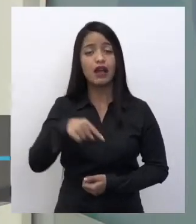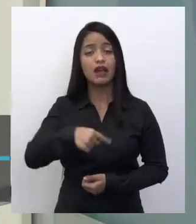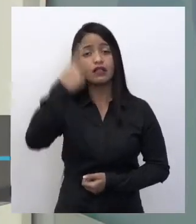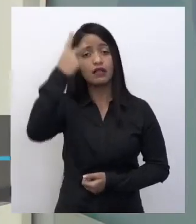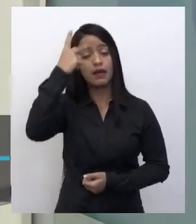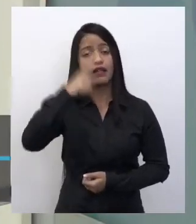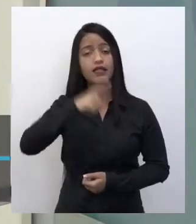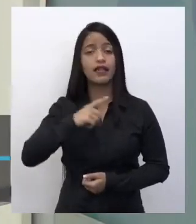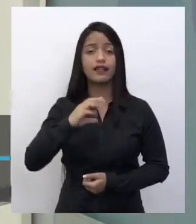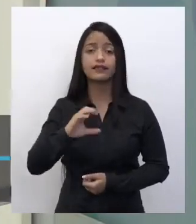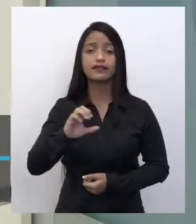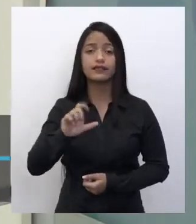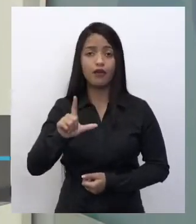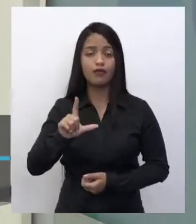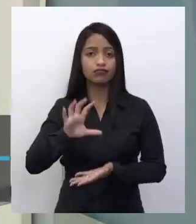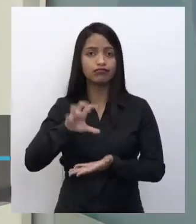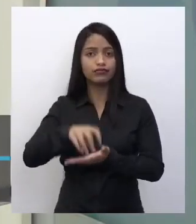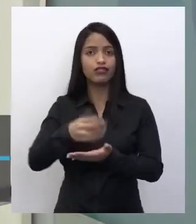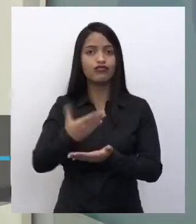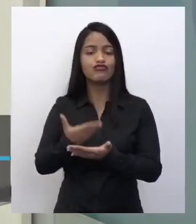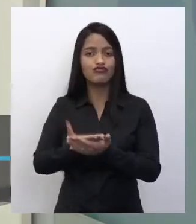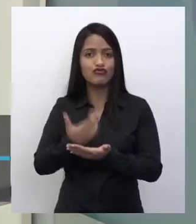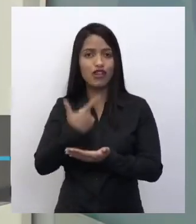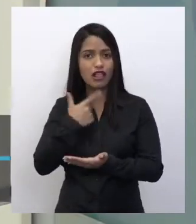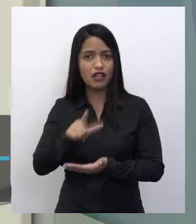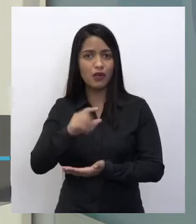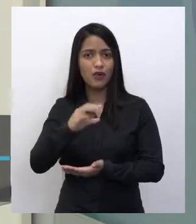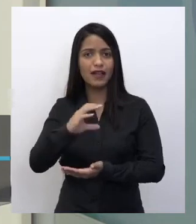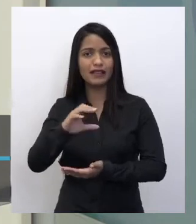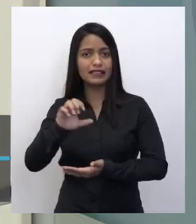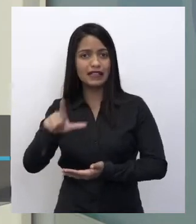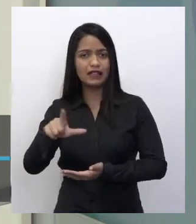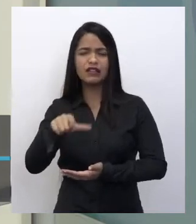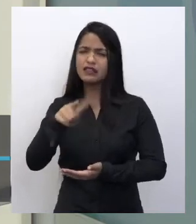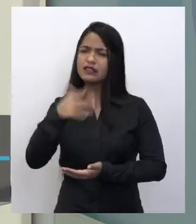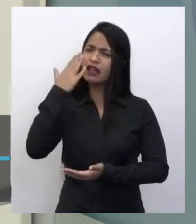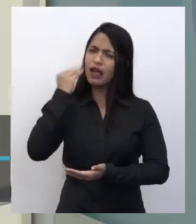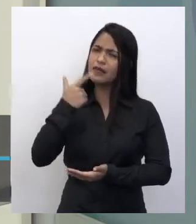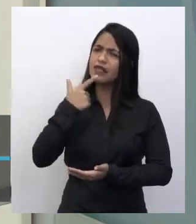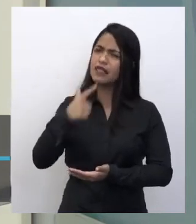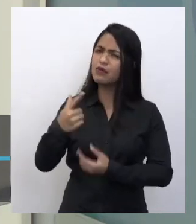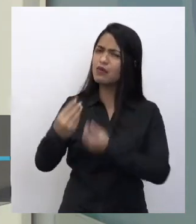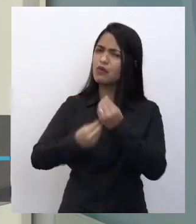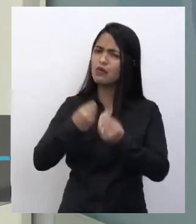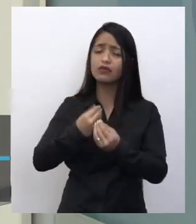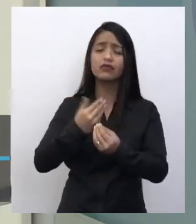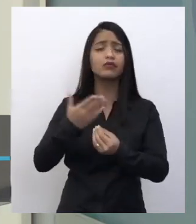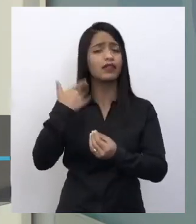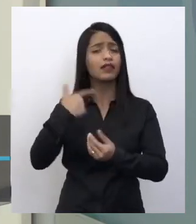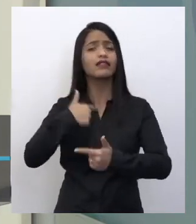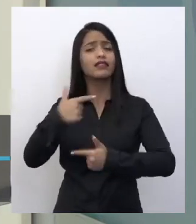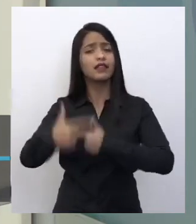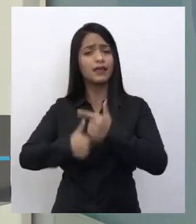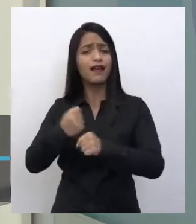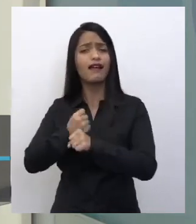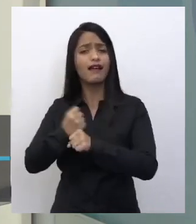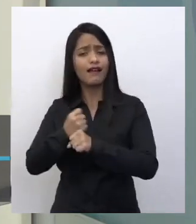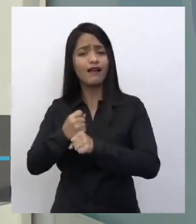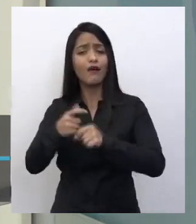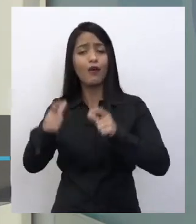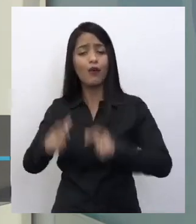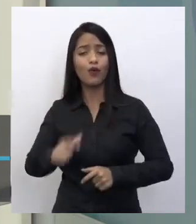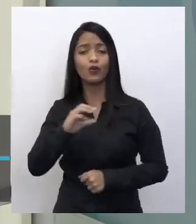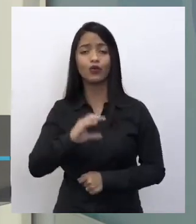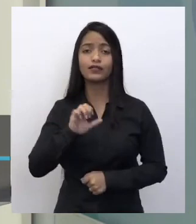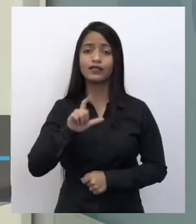de Estudos de Línguas. Aí a Dani é fica, o CEL. Ai, como é que você sabe ler tantos idiomas? Porque eu trabalhei muitos anos no CEL, CEL.